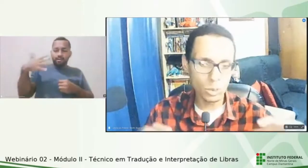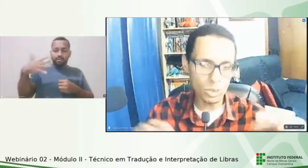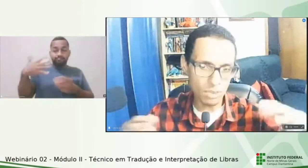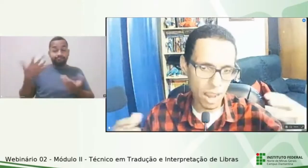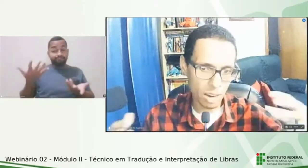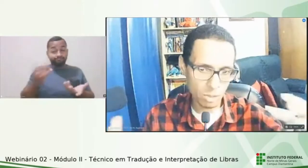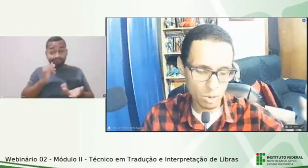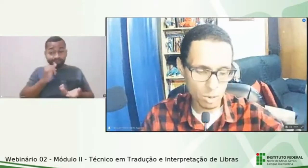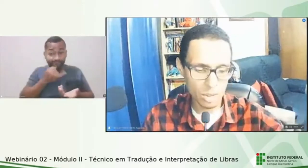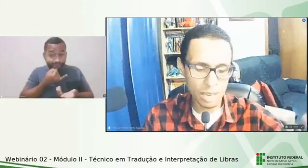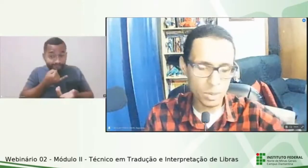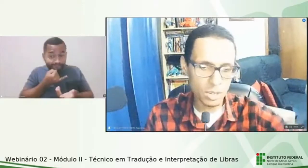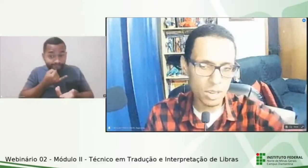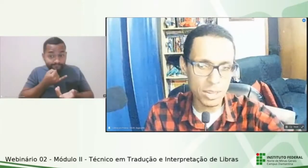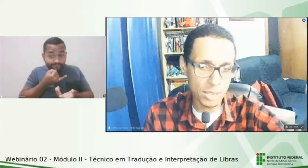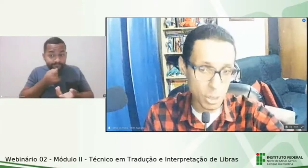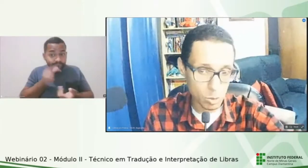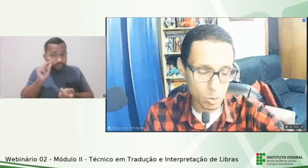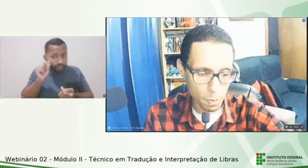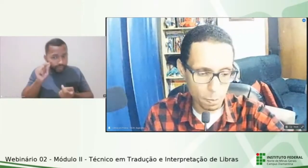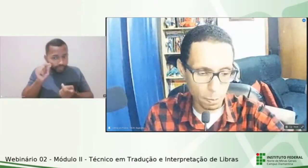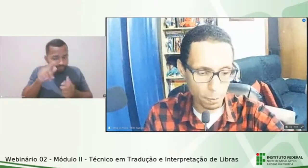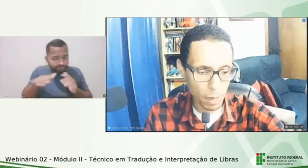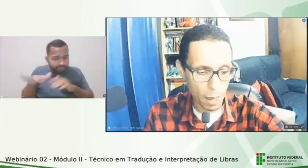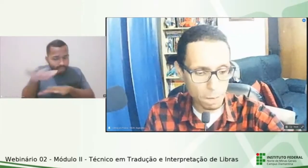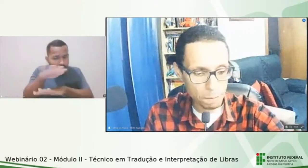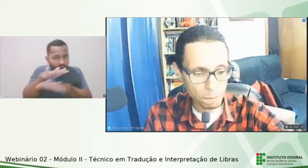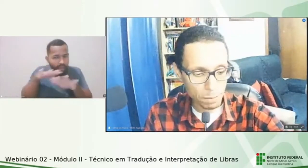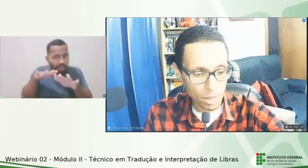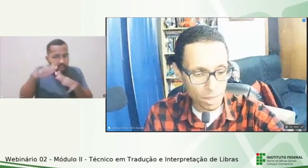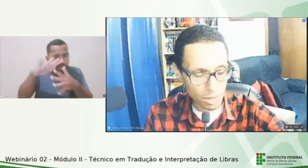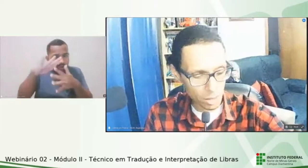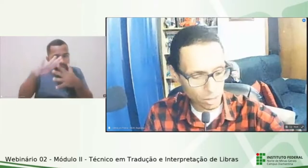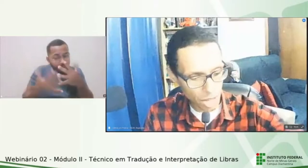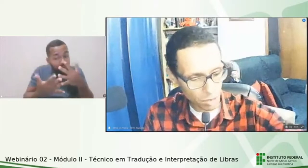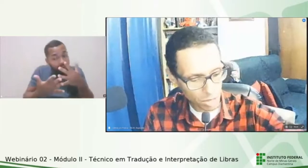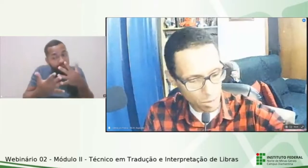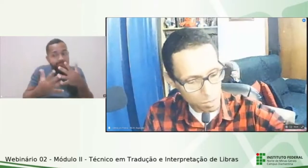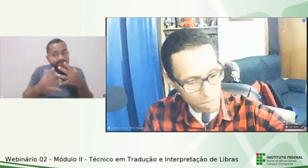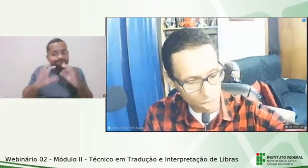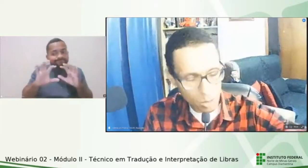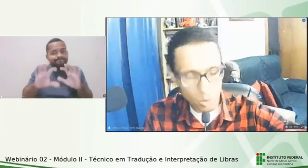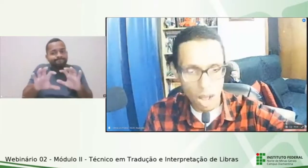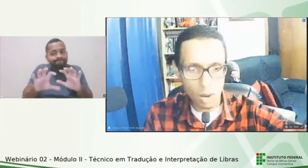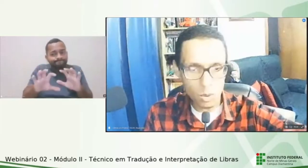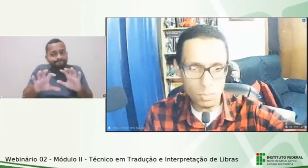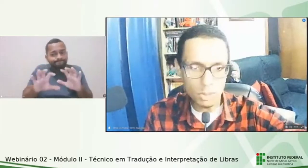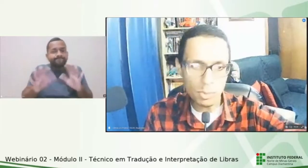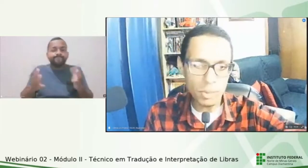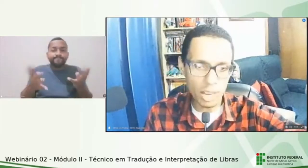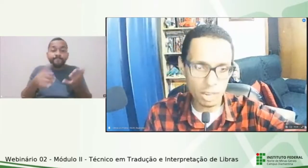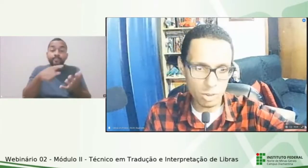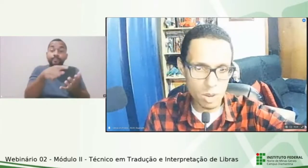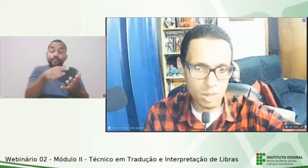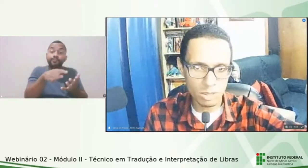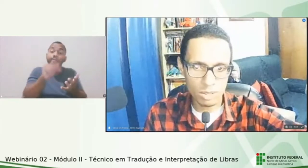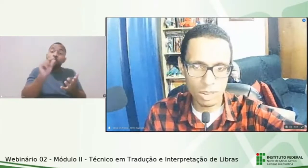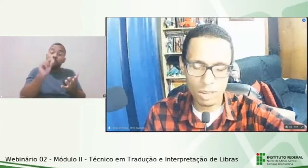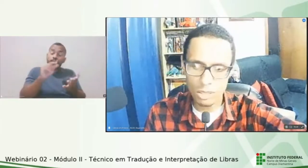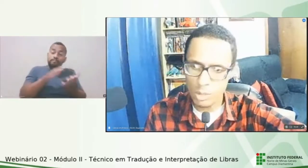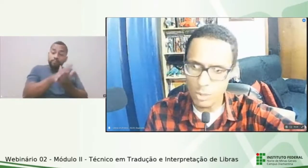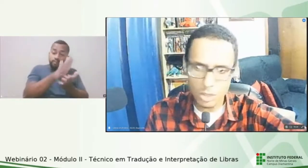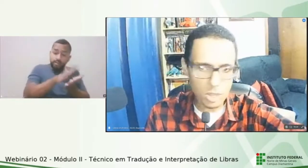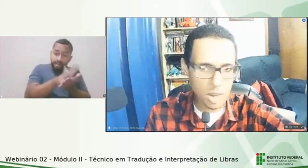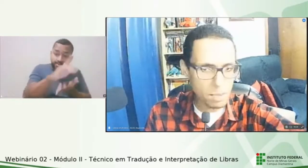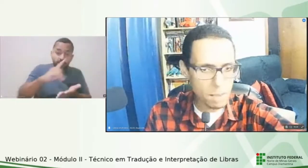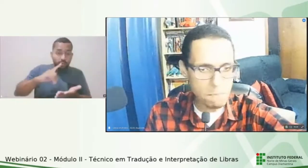no universo da língua de sinais é isso, tá? Então eu trago aqui comigo algumas publicações que